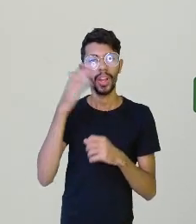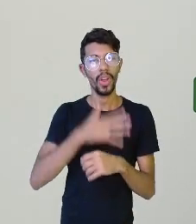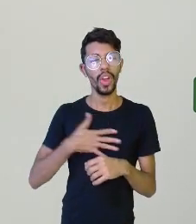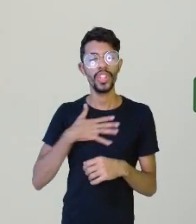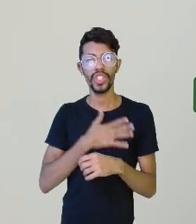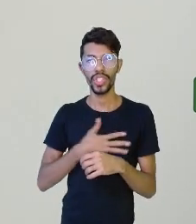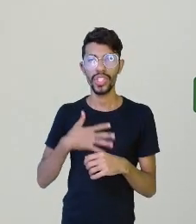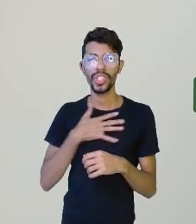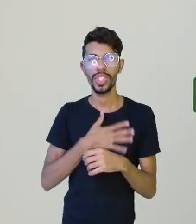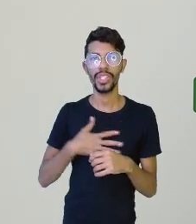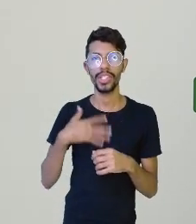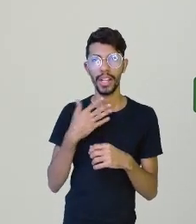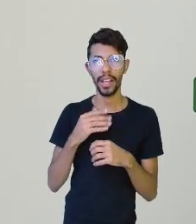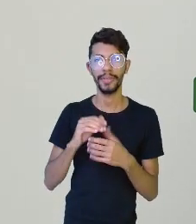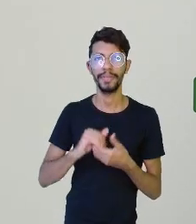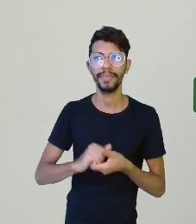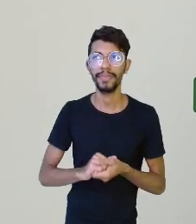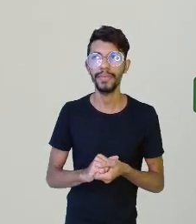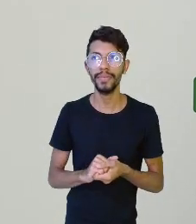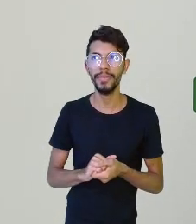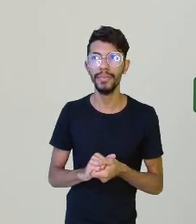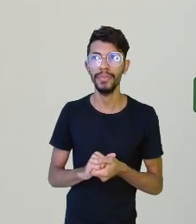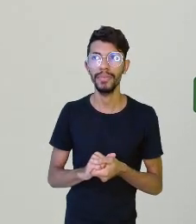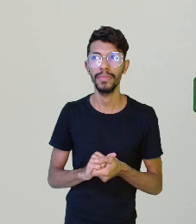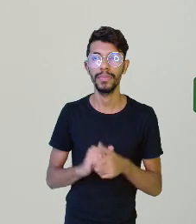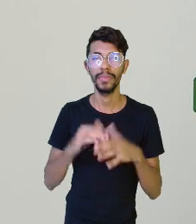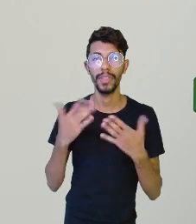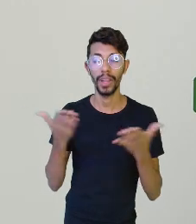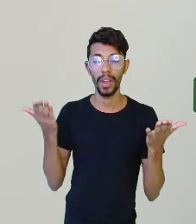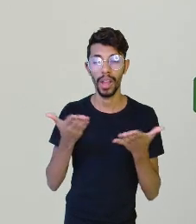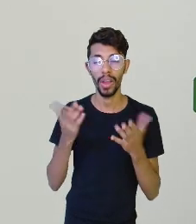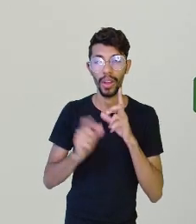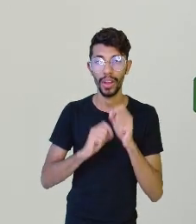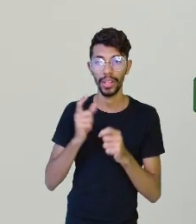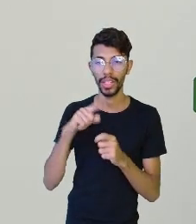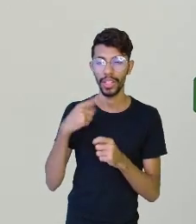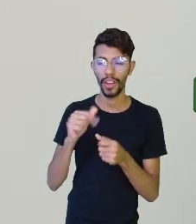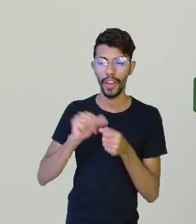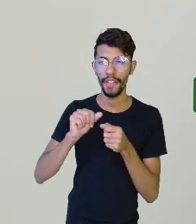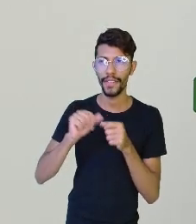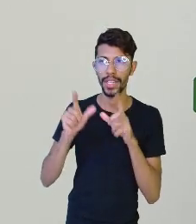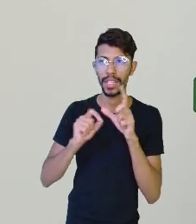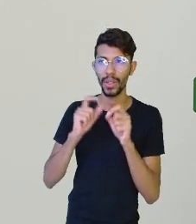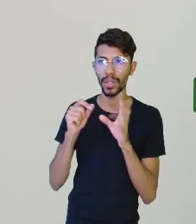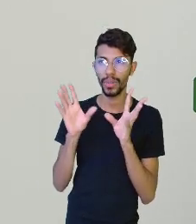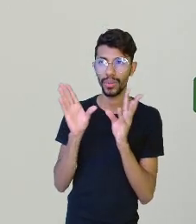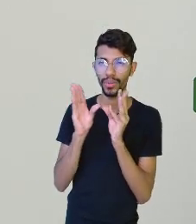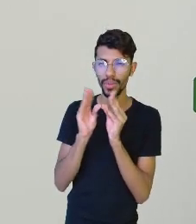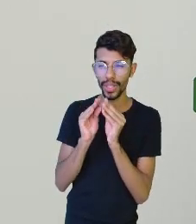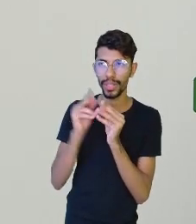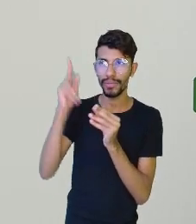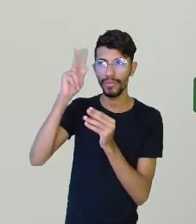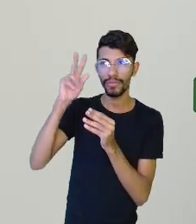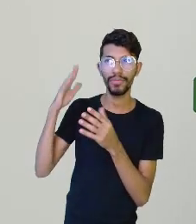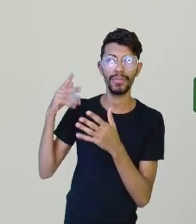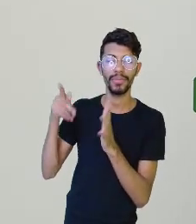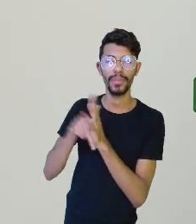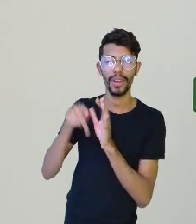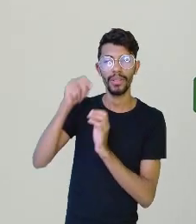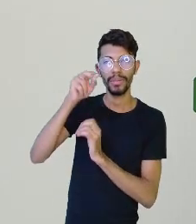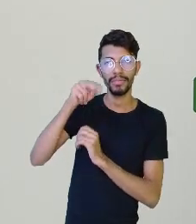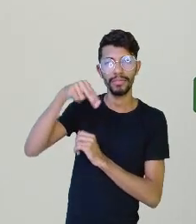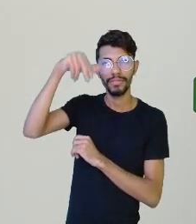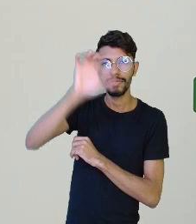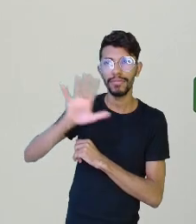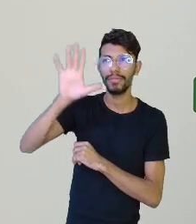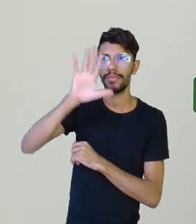Agora, nós vamos fazer um breve histórico da região Nordeste. Breve quer dizer curtinho. Vamos lá? Lendo